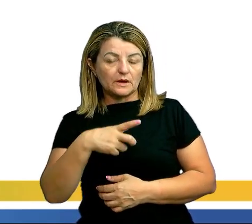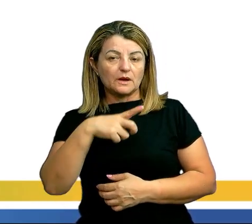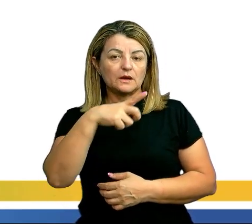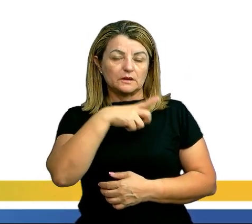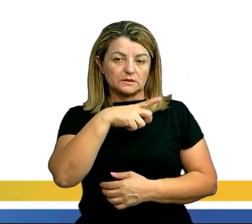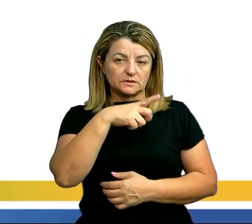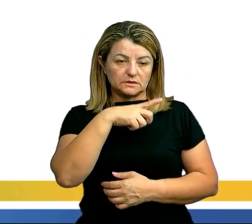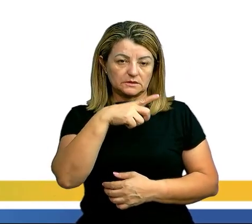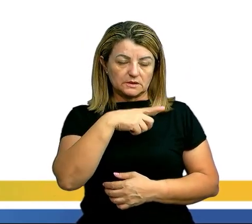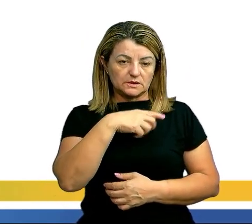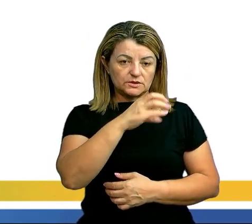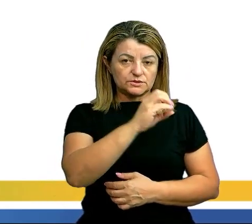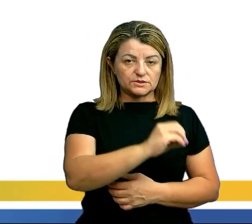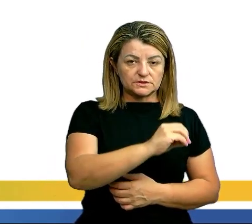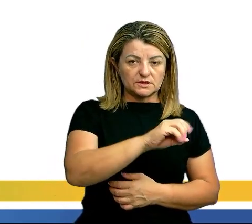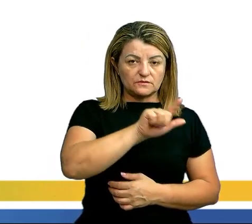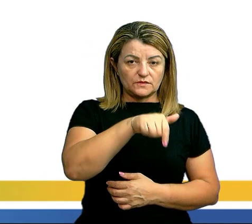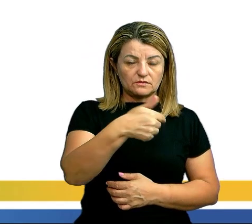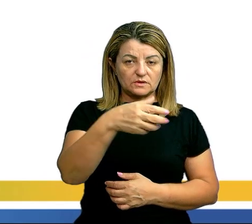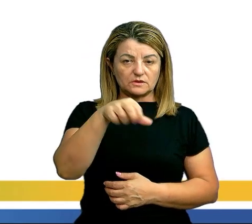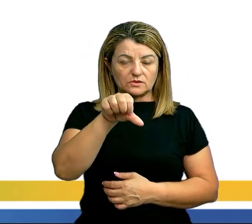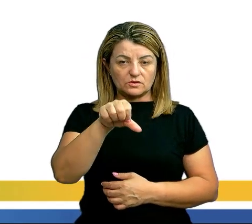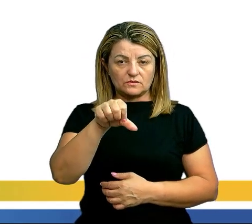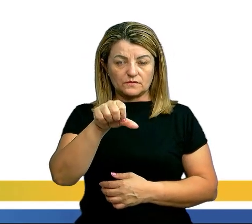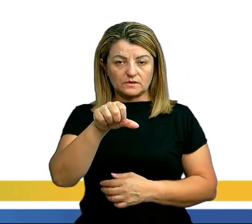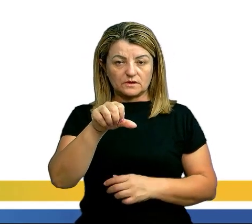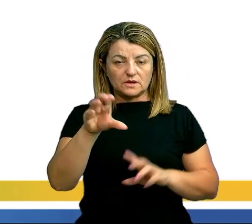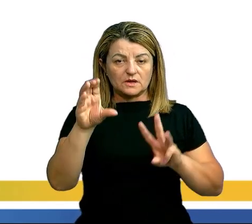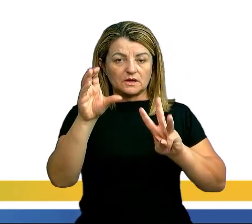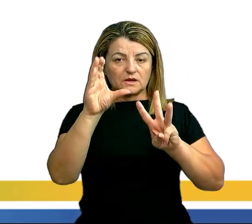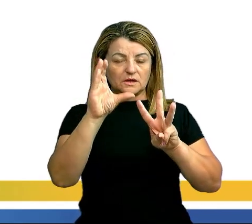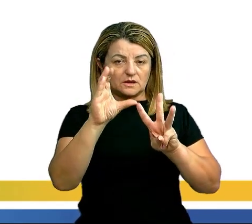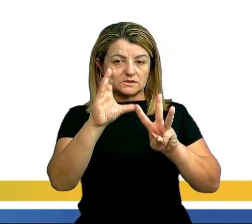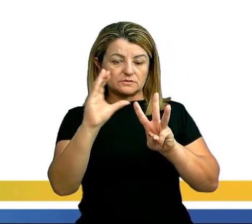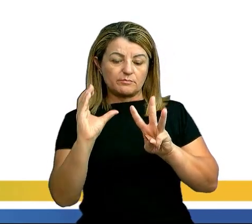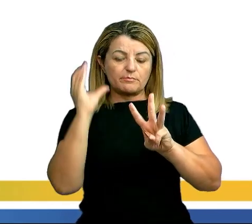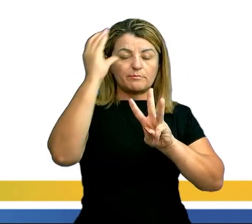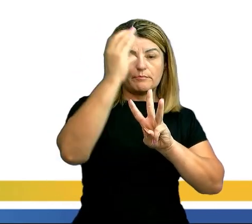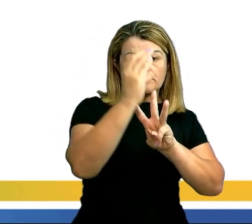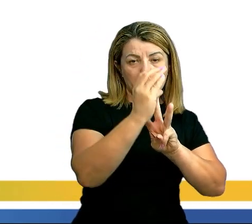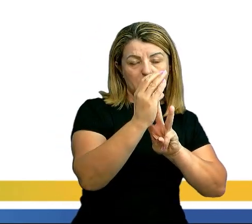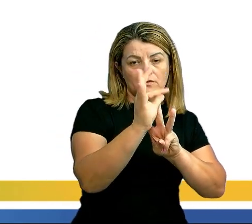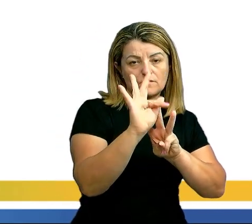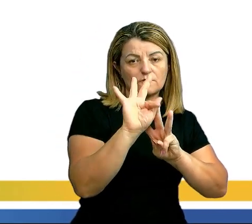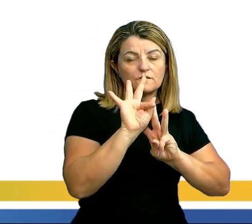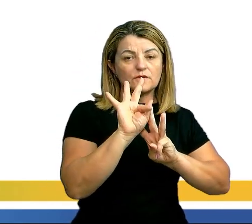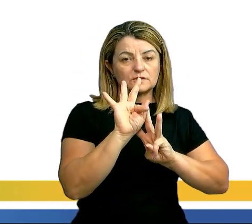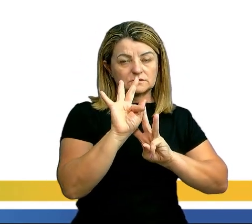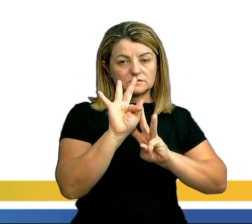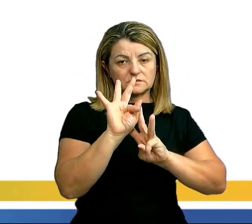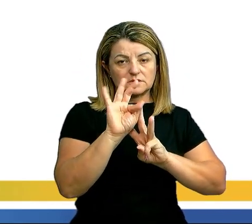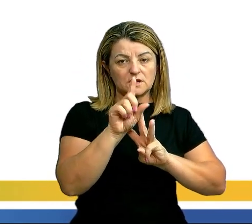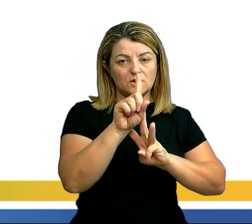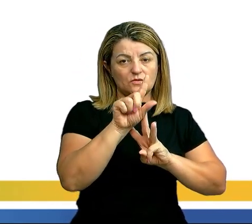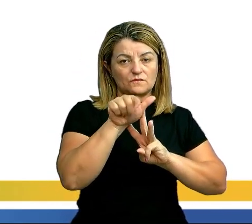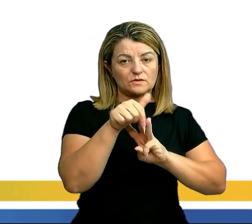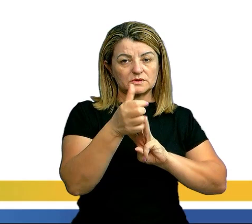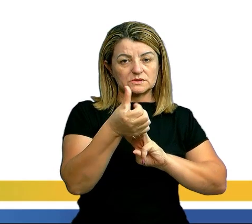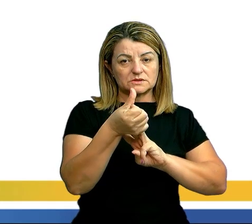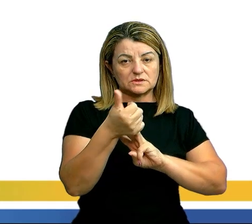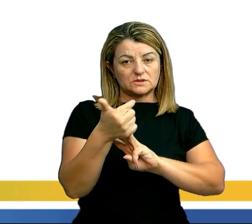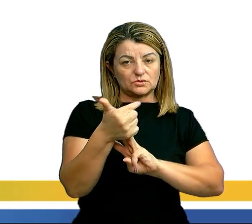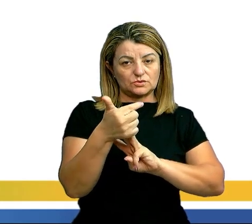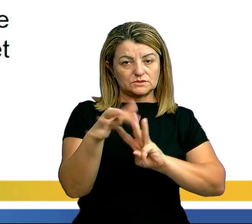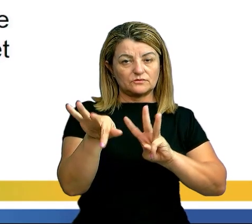foi convertida de 0,9 graus Celsius para graus Fahrenheit, que nos resulta em 1,62